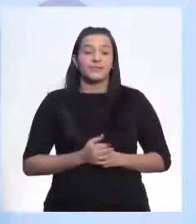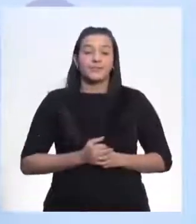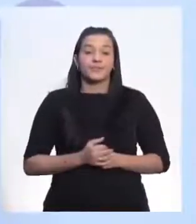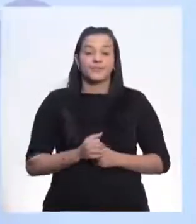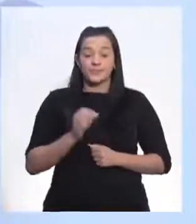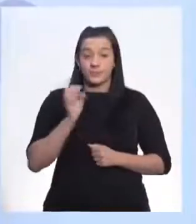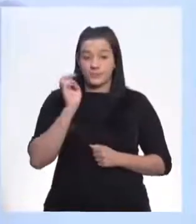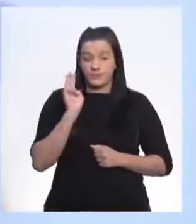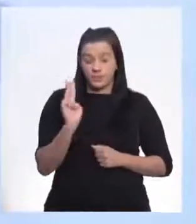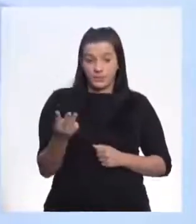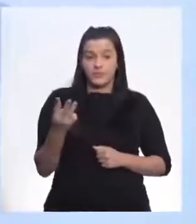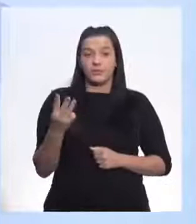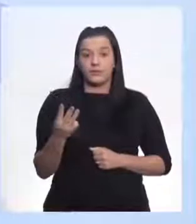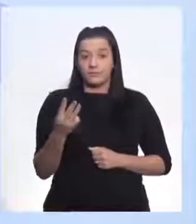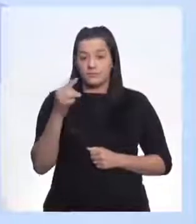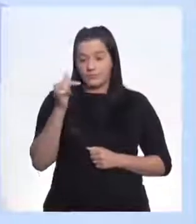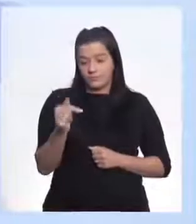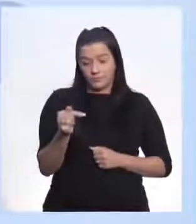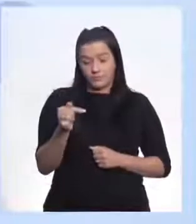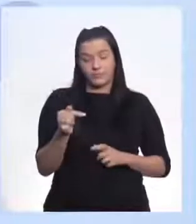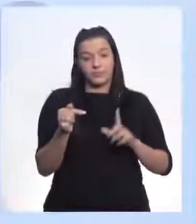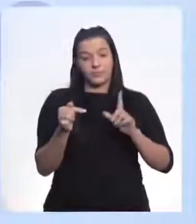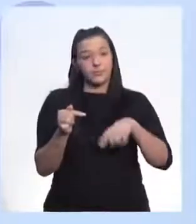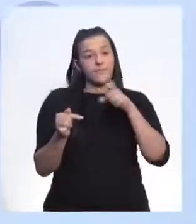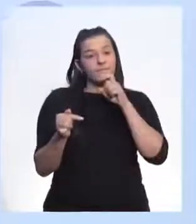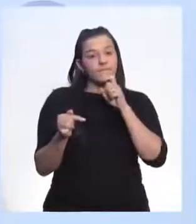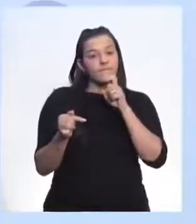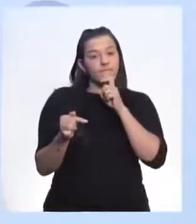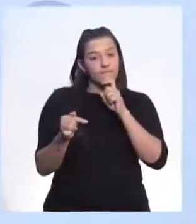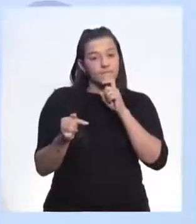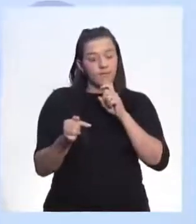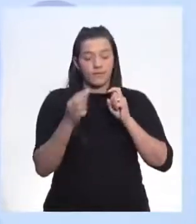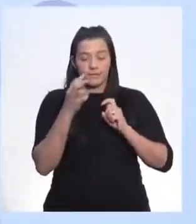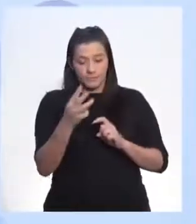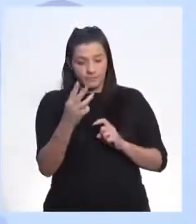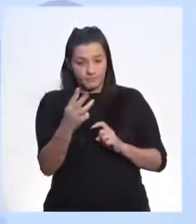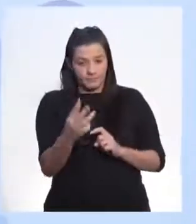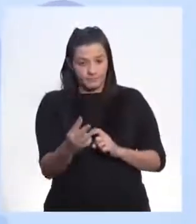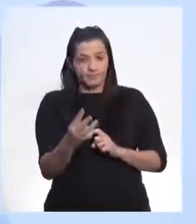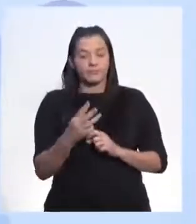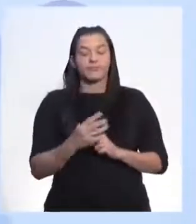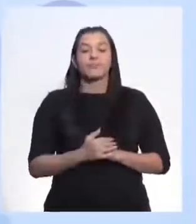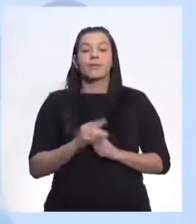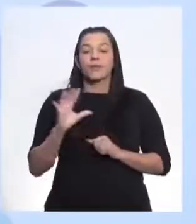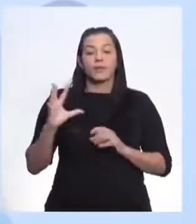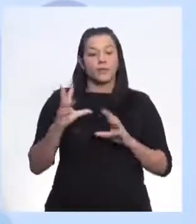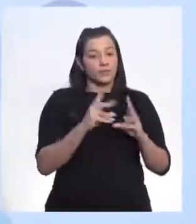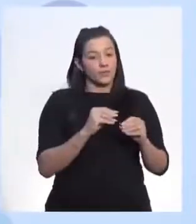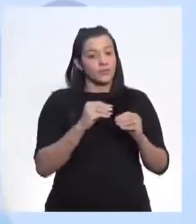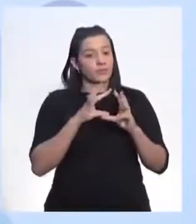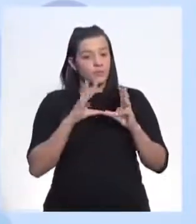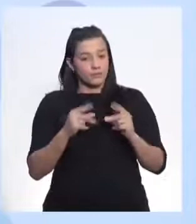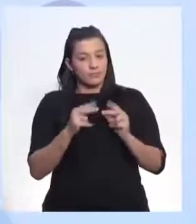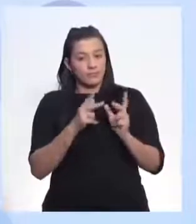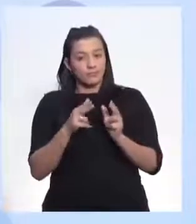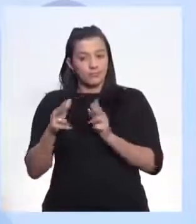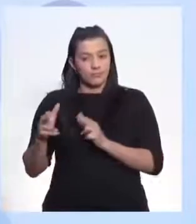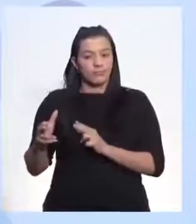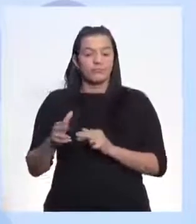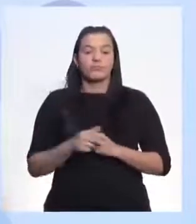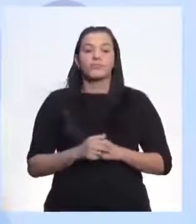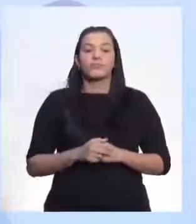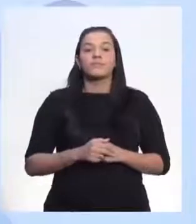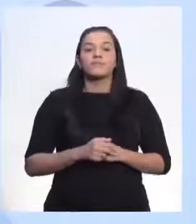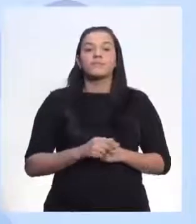das camisetas, das 7 camisetas verdes de 3 em 3, porque ficariam todas iguais, certo? Depois,